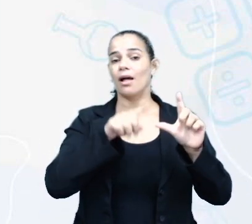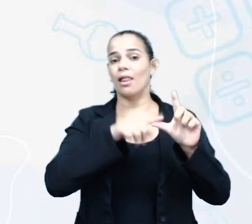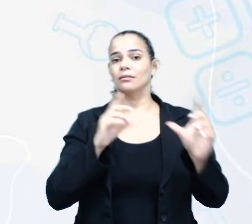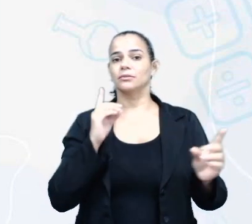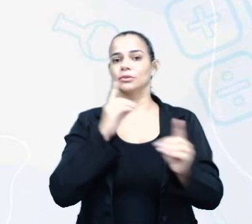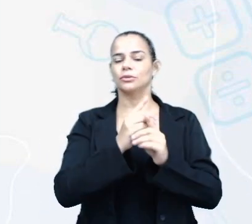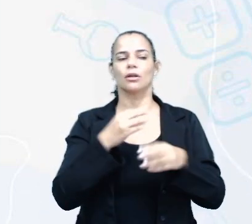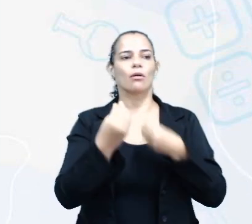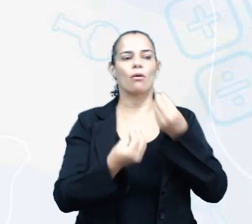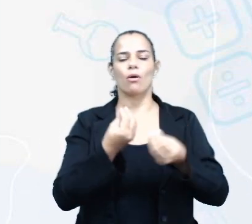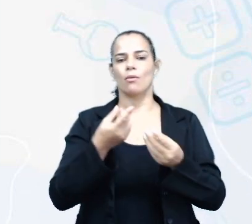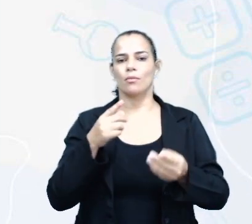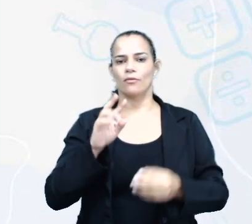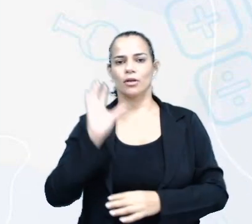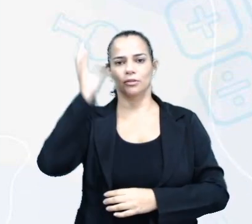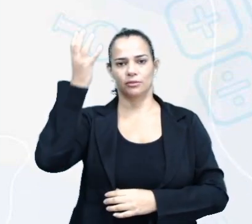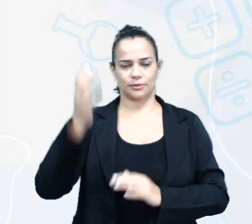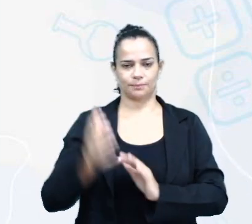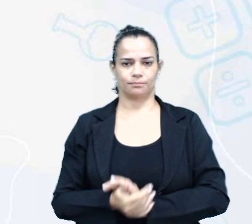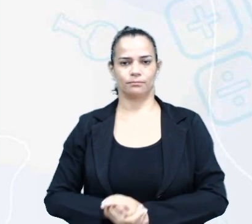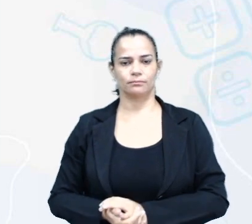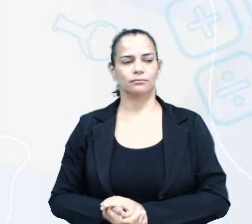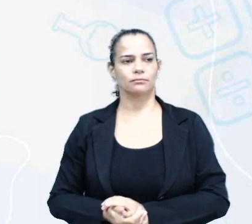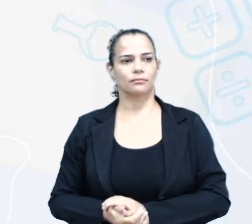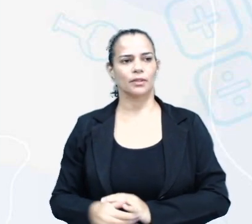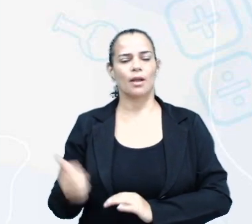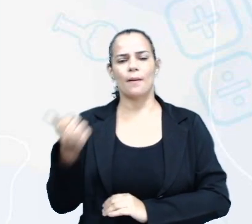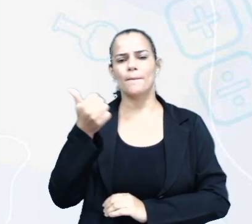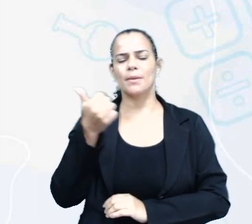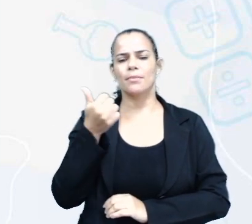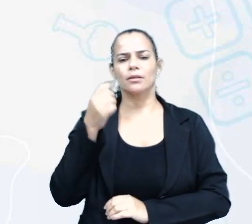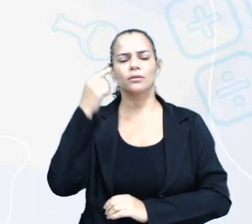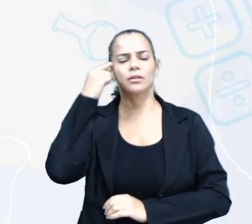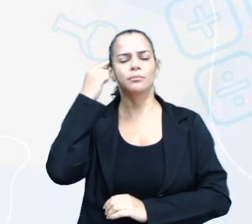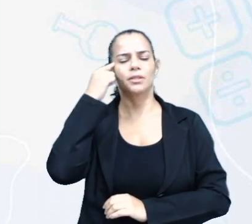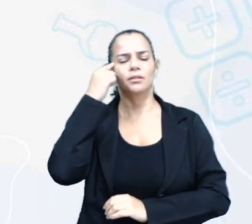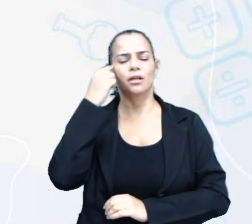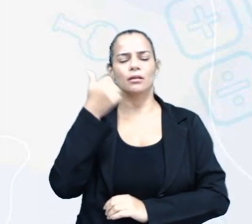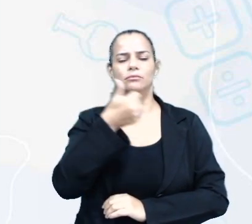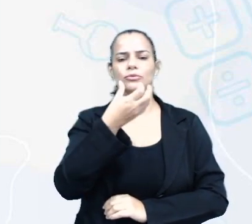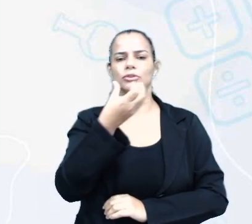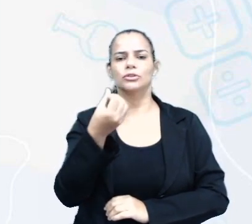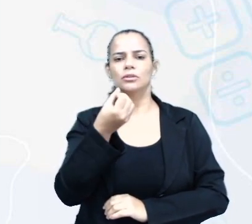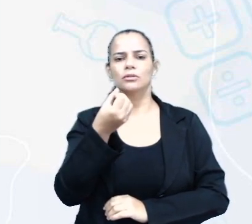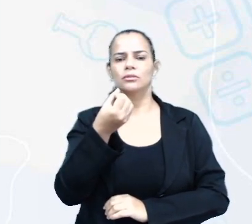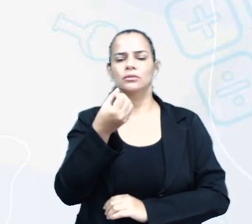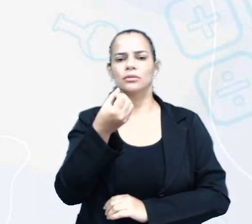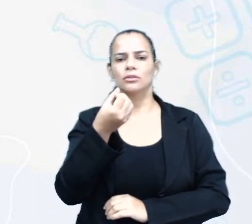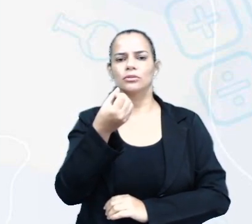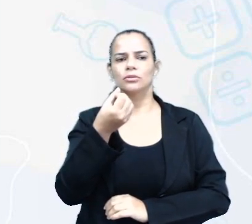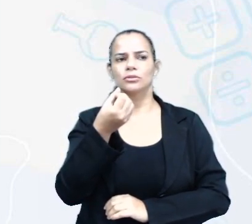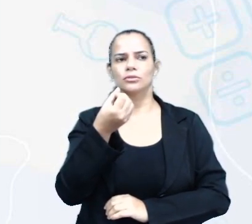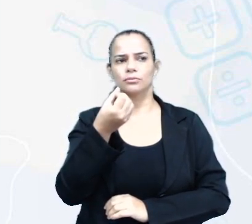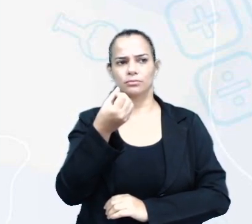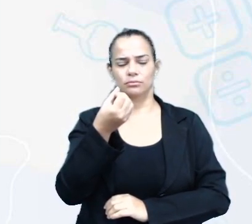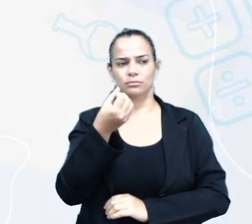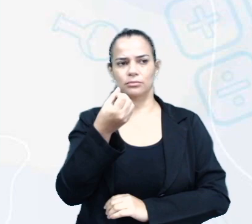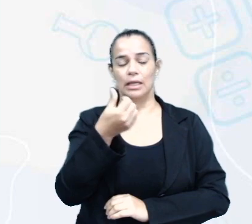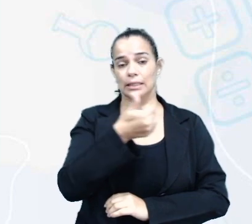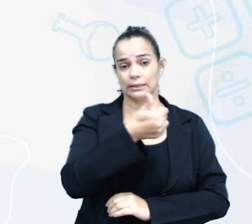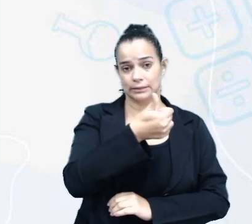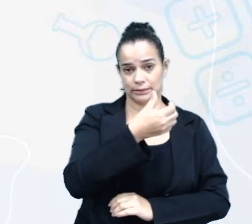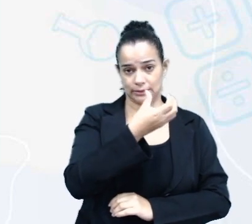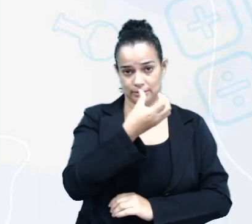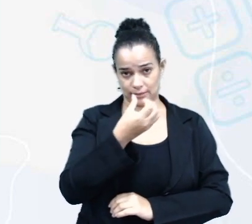vou resolver isso aqui? Primeiro, eu tenho que pensar no 16 fatorado. O 16 fatorado é 2 elevado a